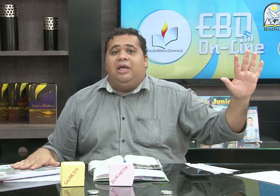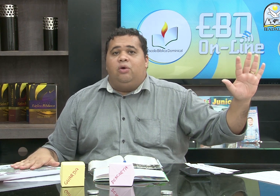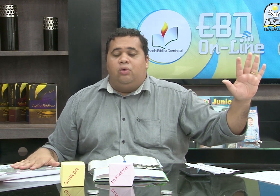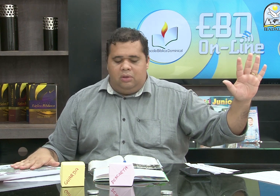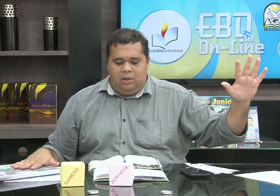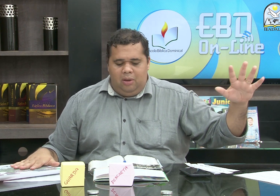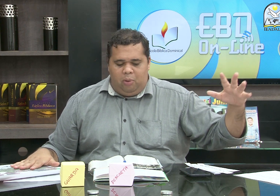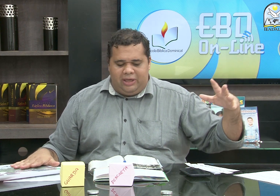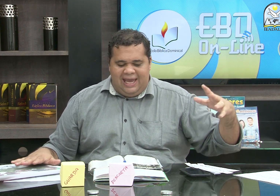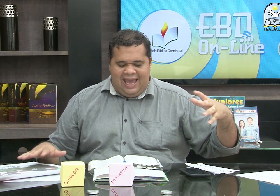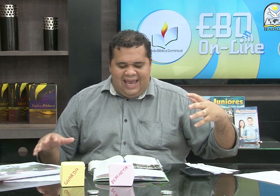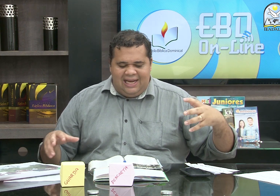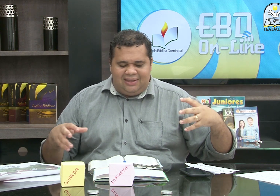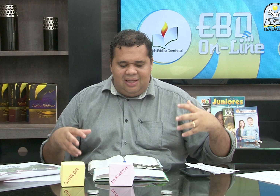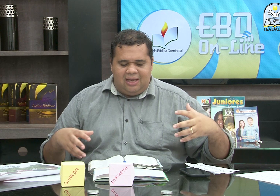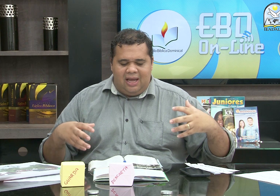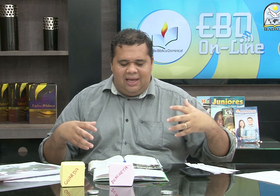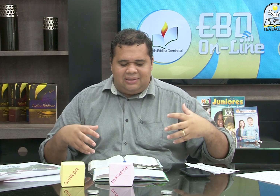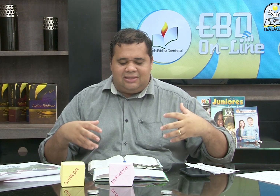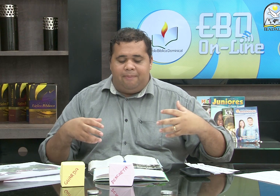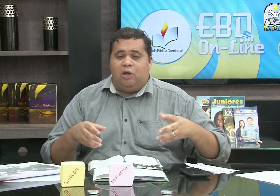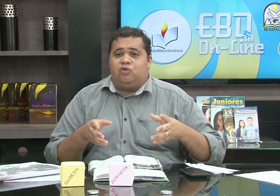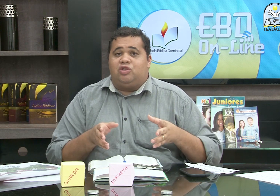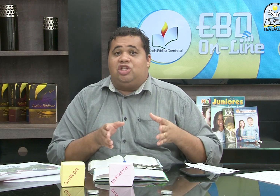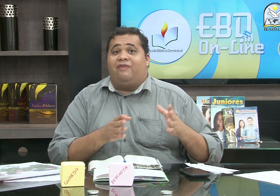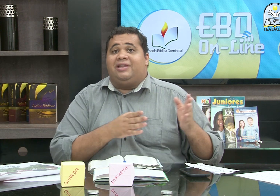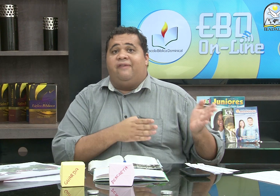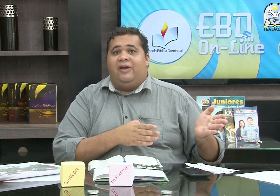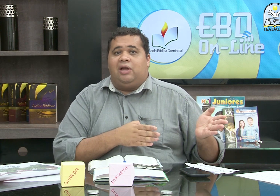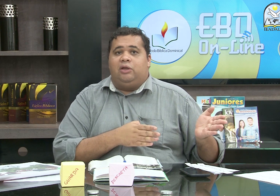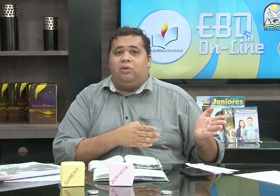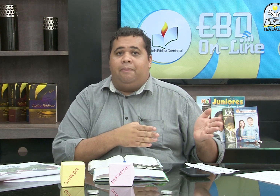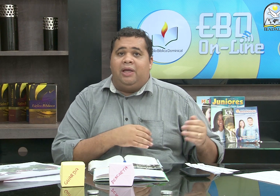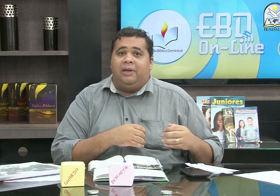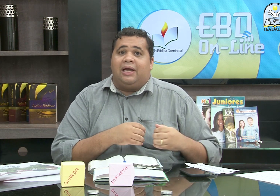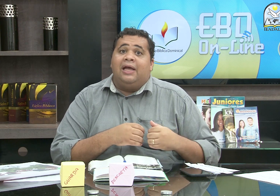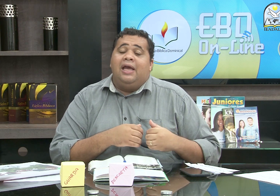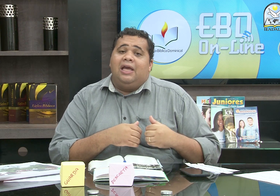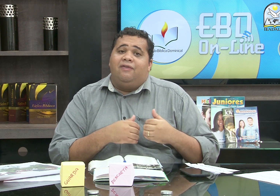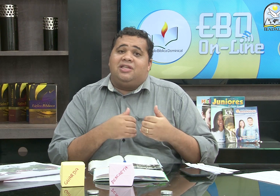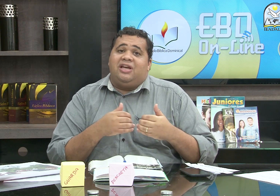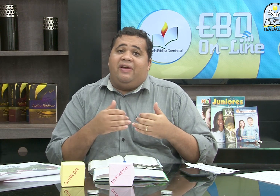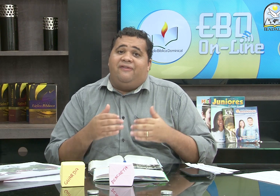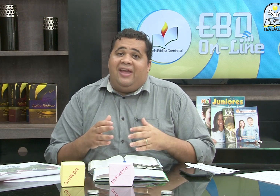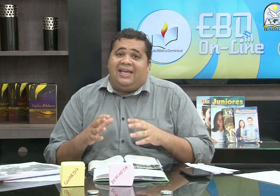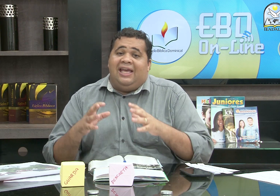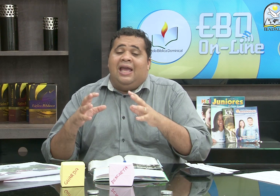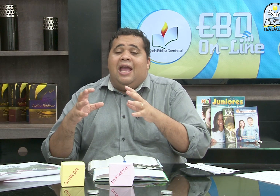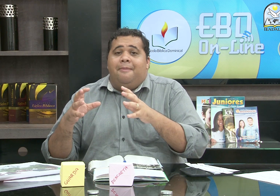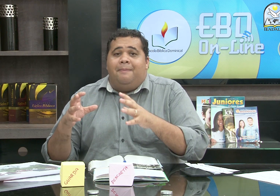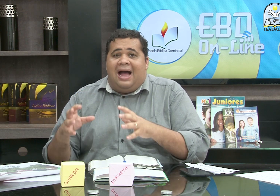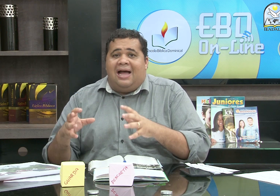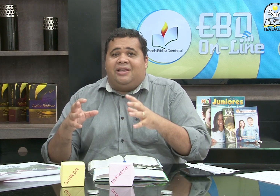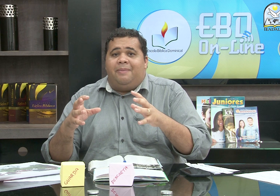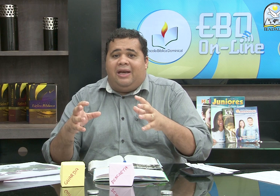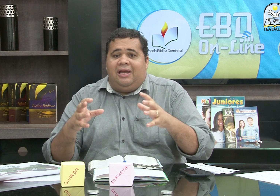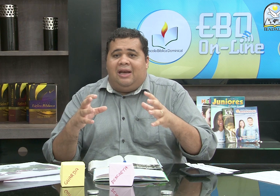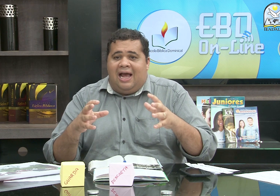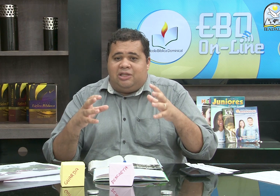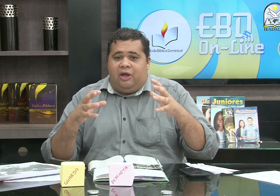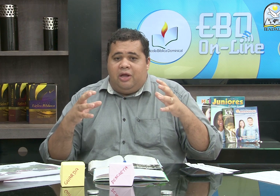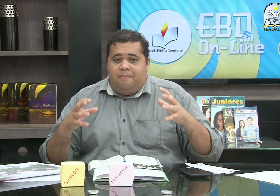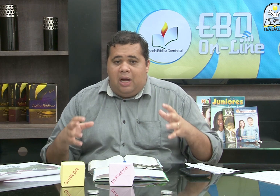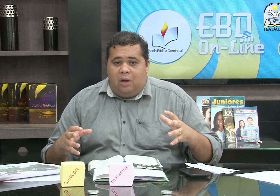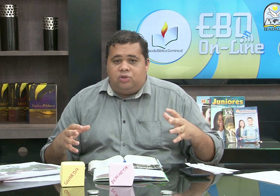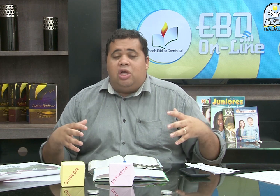seu amigo porque ele tinha esses amigos você já vai ter feito a leitura bíblica e você já vai ver que Marta Maria e